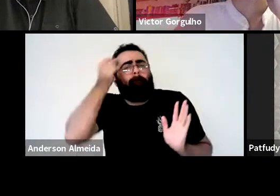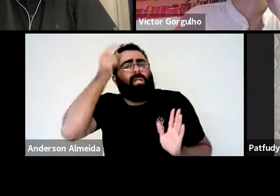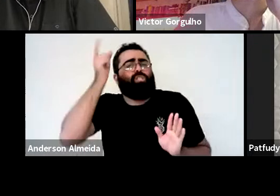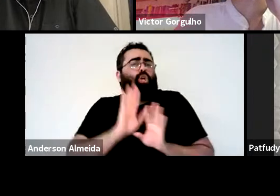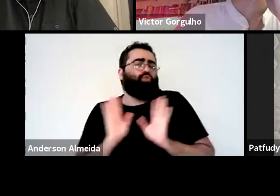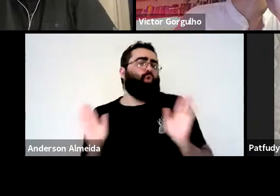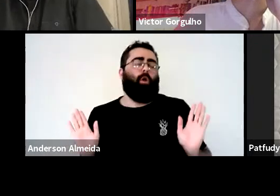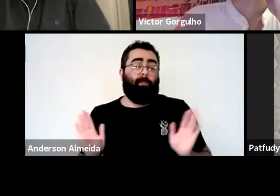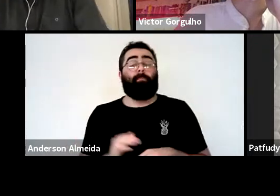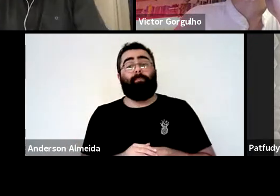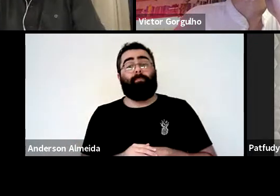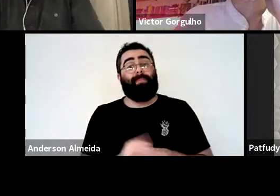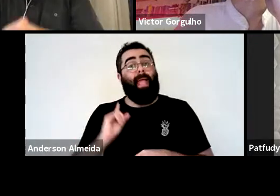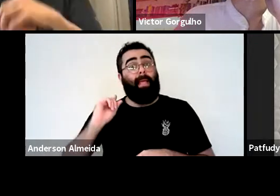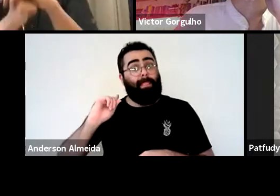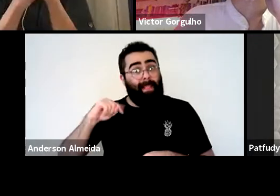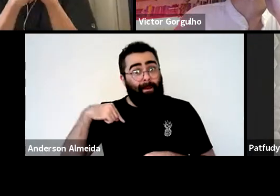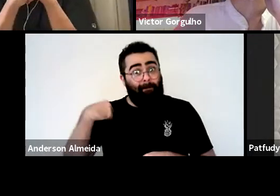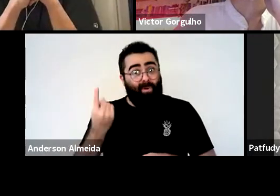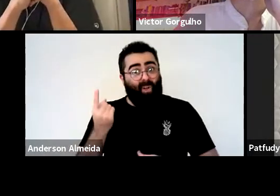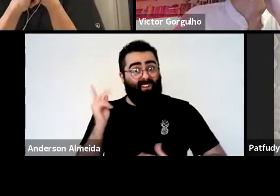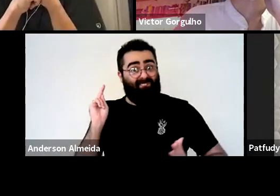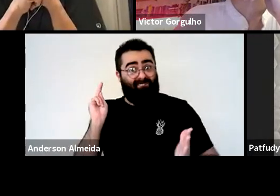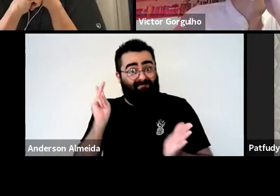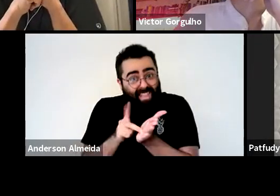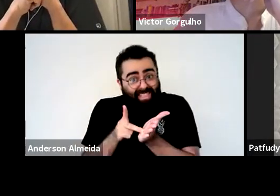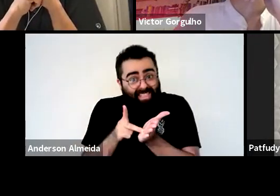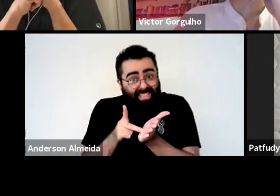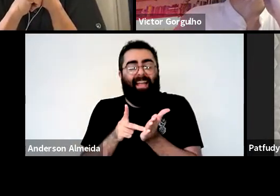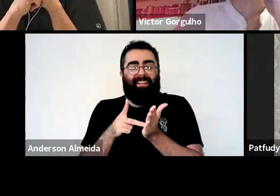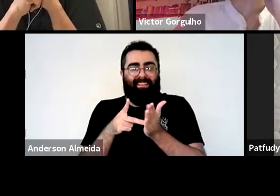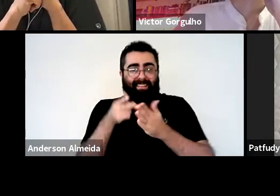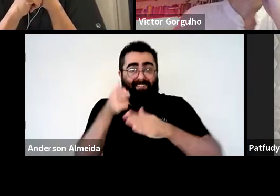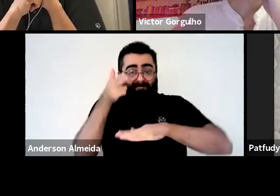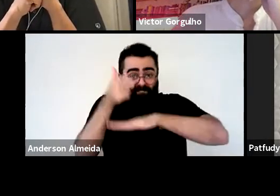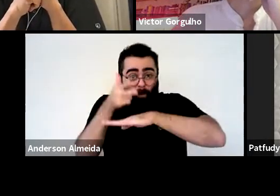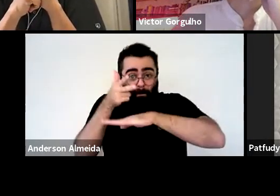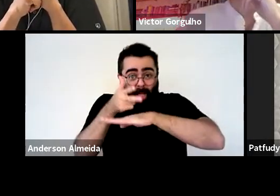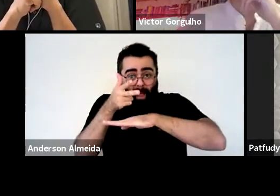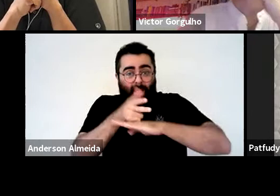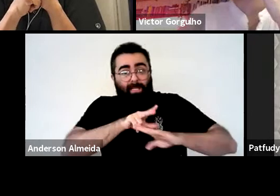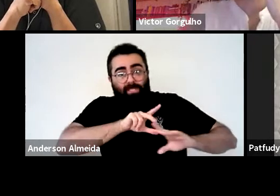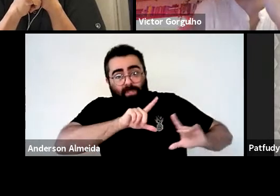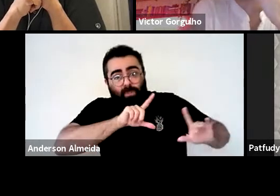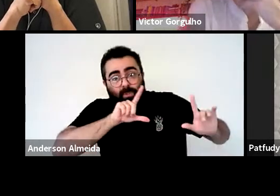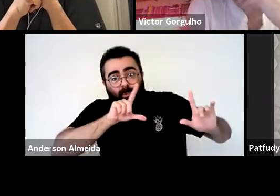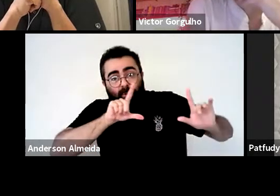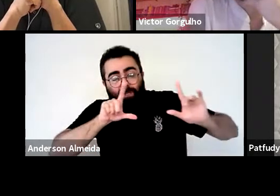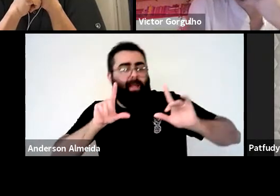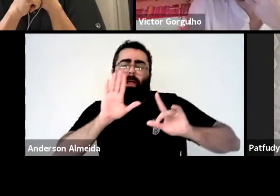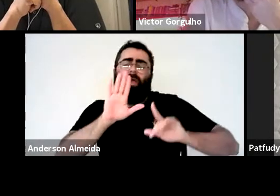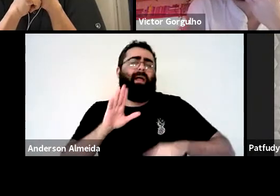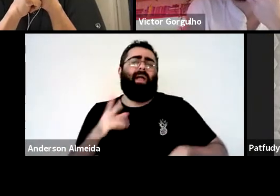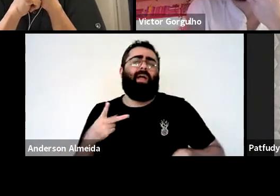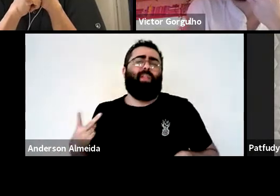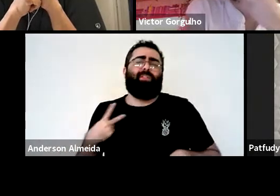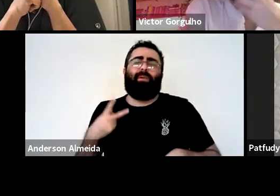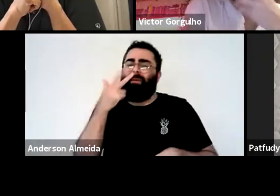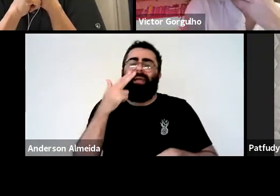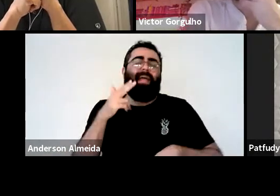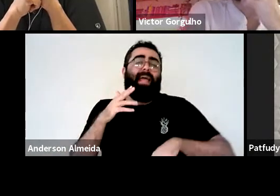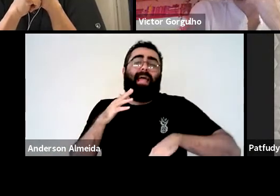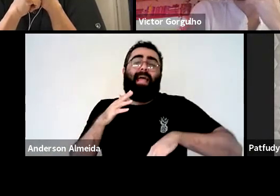percebendo que fazendo o filme, e durante, filmando o trabalho, que essa ideia de tempo ela é muito porosa pra gente, né?